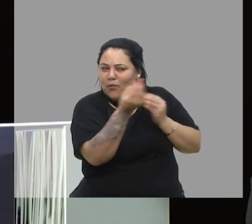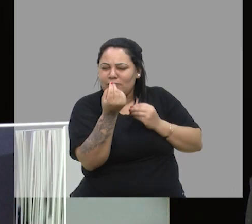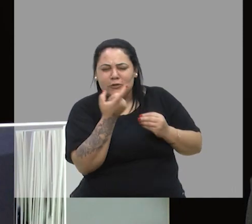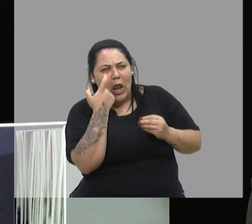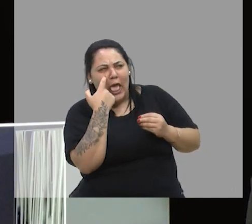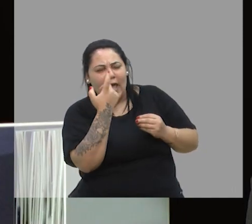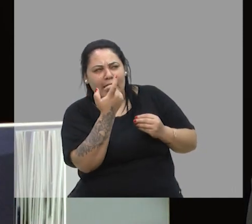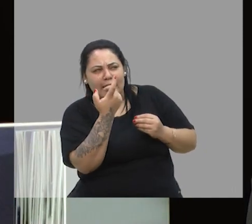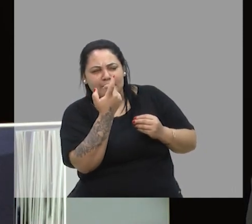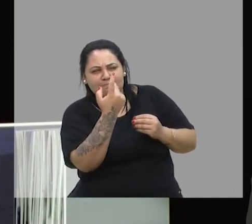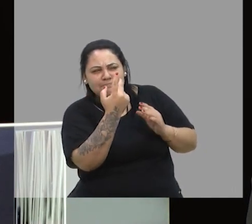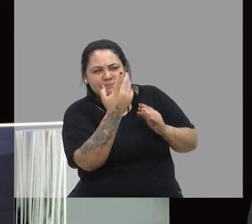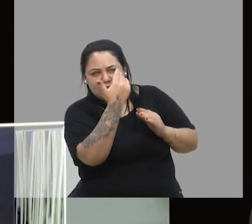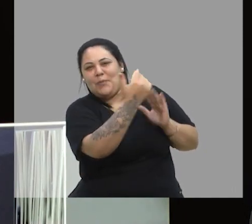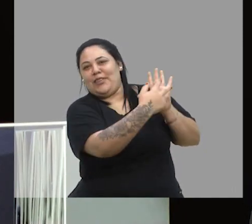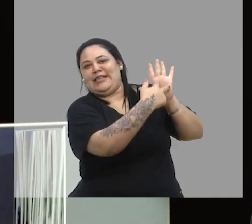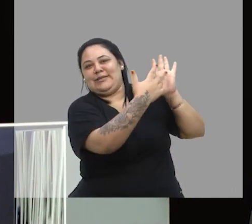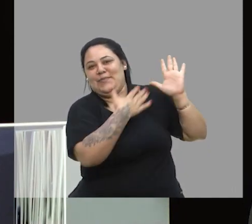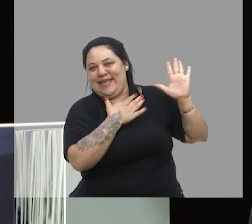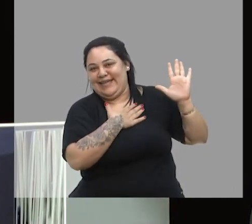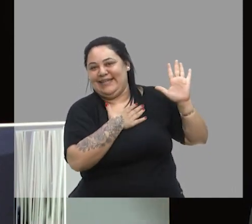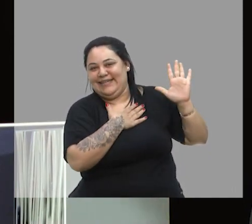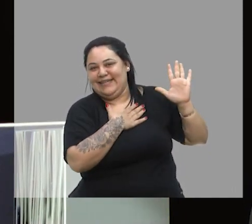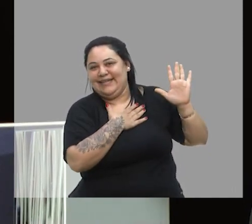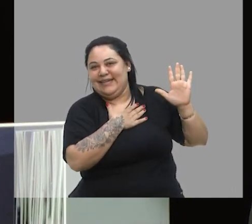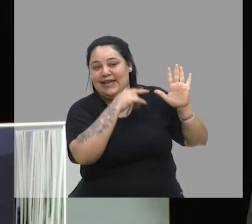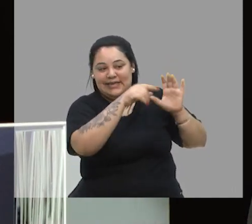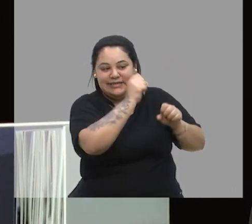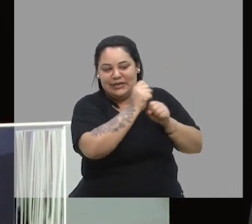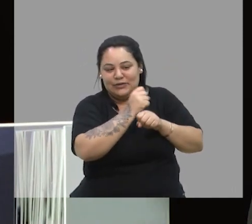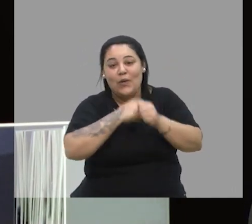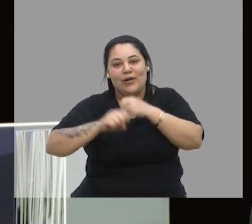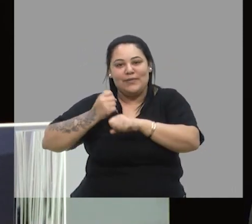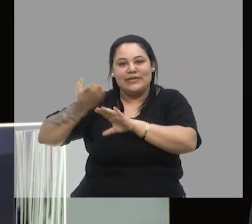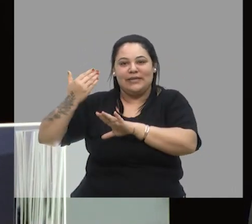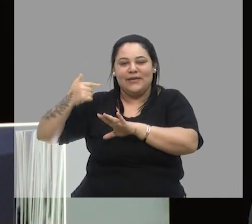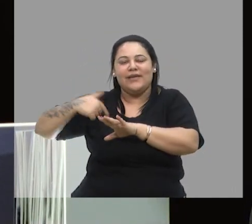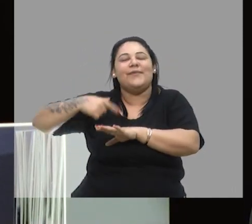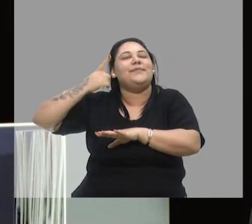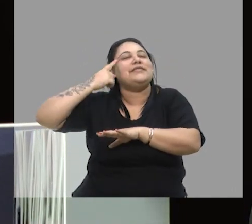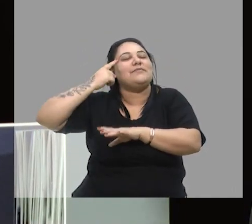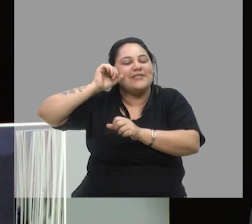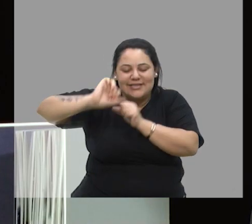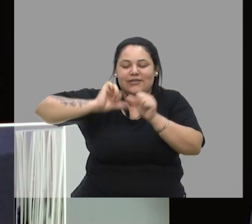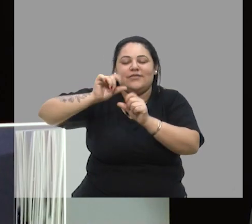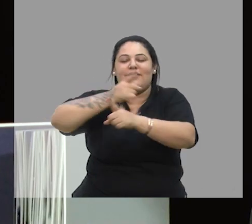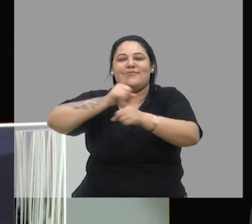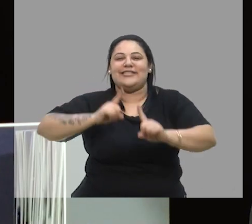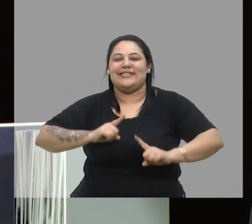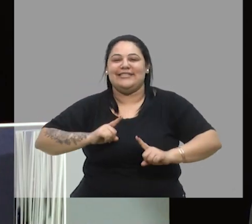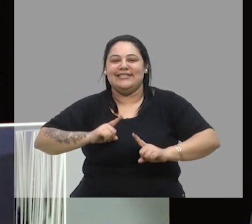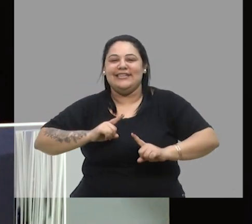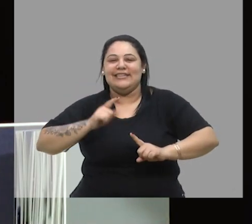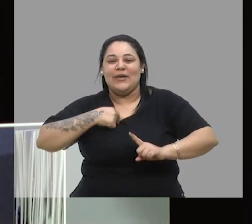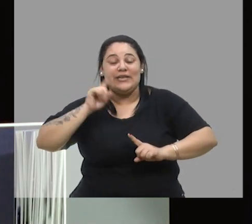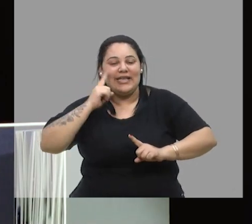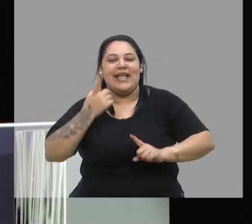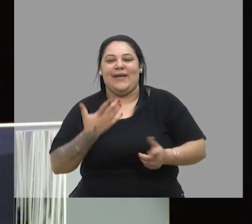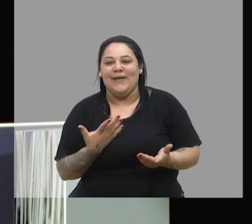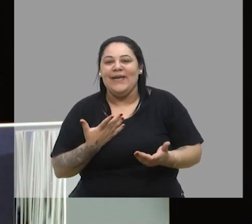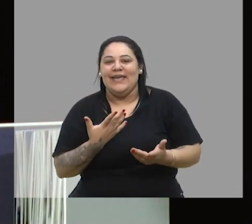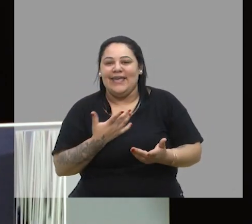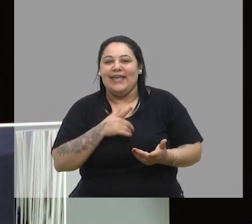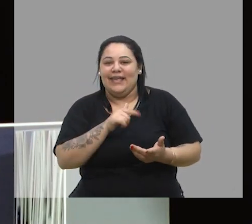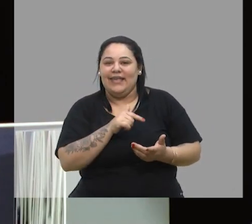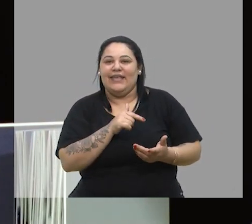muito significativo. O tema me chamou muita atenção, tanto desse ano quanto do ano passado, que foi incrível. E eu disse, não, isso tem que virar